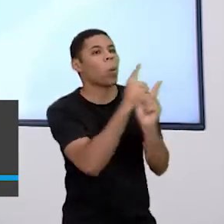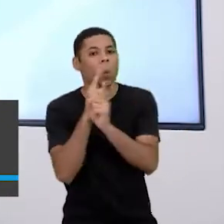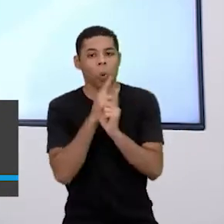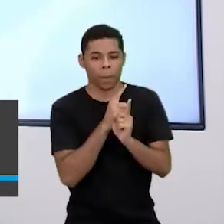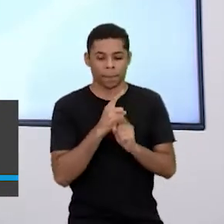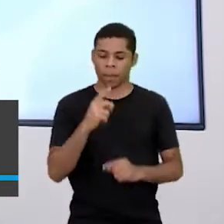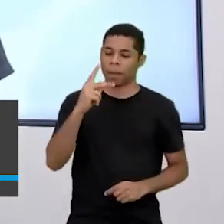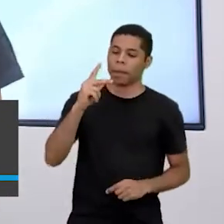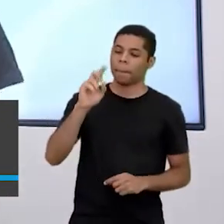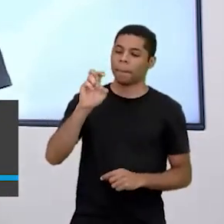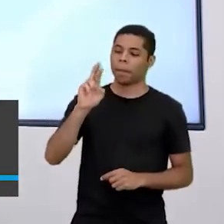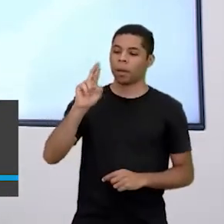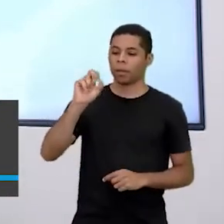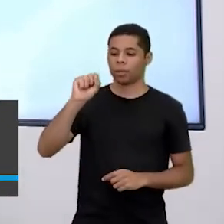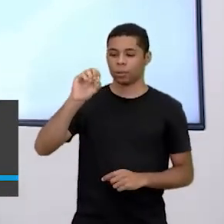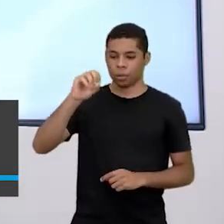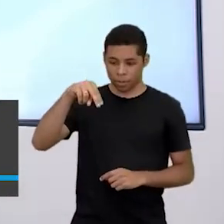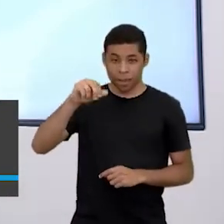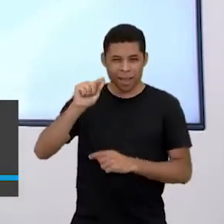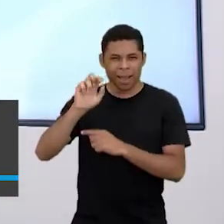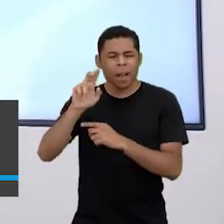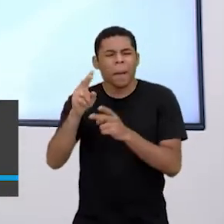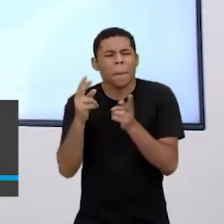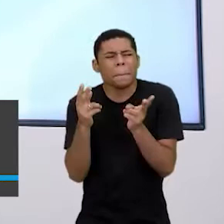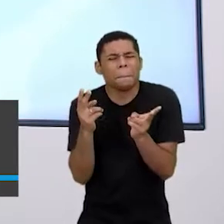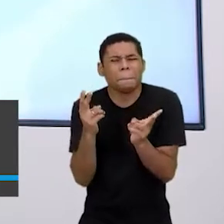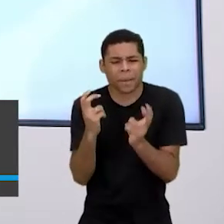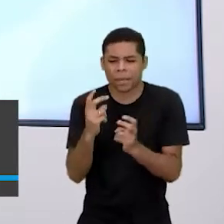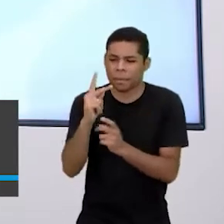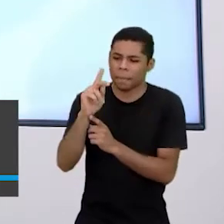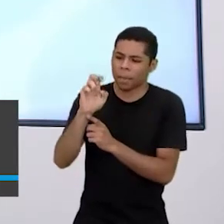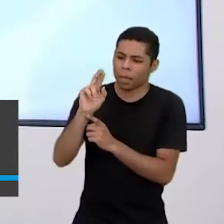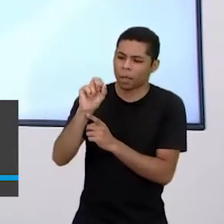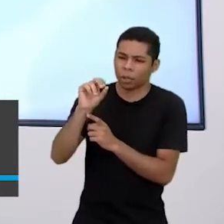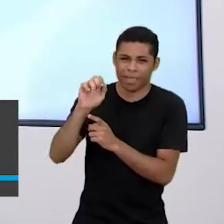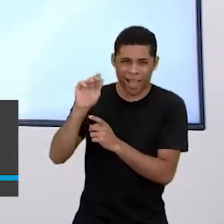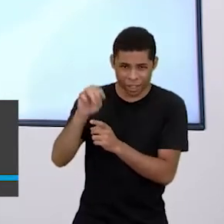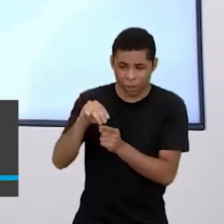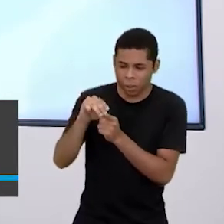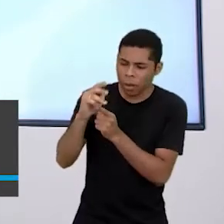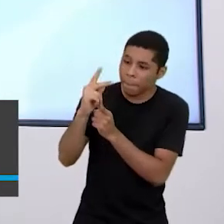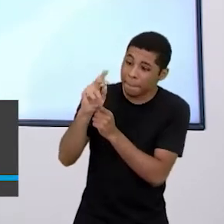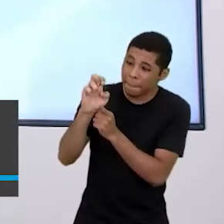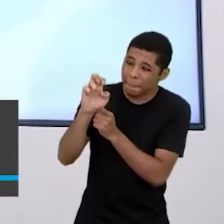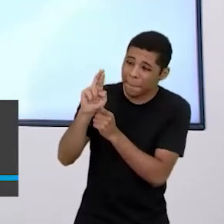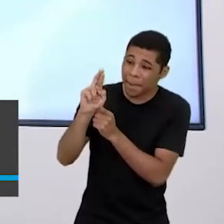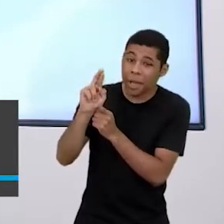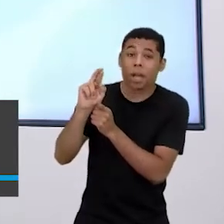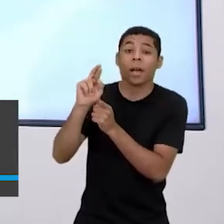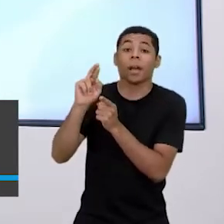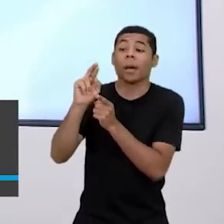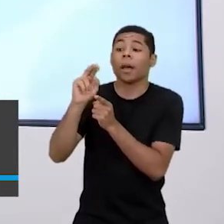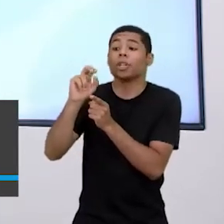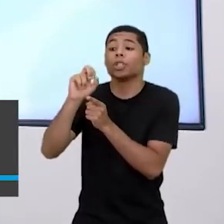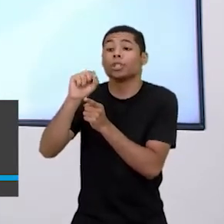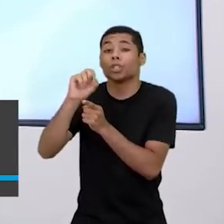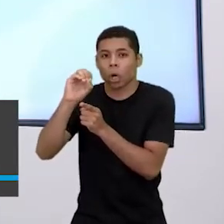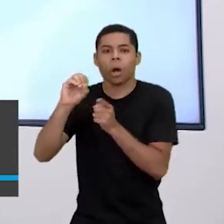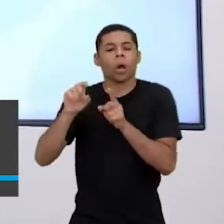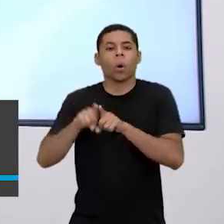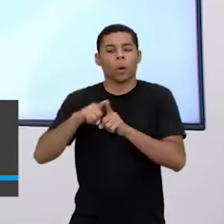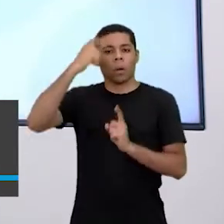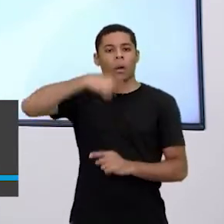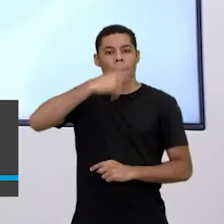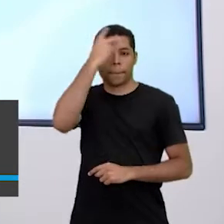pessoa. E às vezes a gente pode perceber, como no Distrito 9, tem um filme que chama Chappie também, que tem um robô, que às